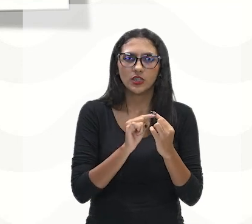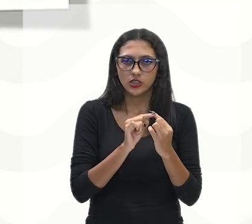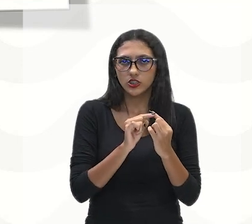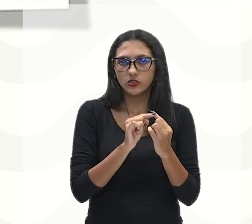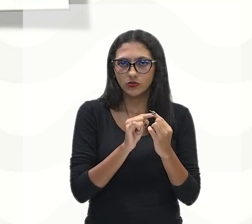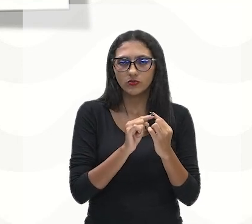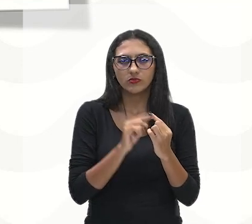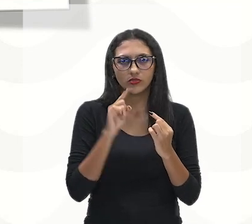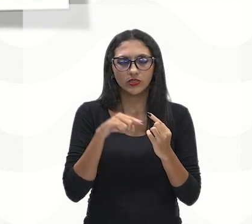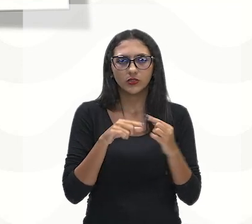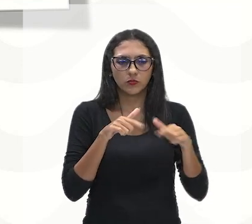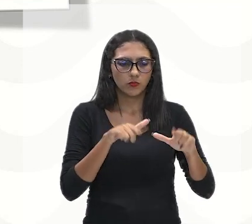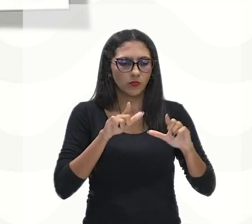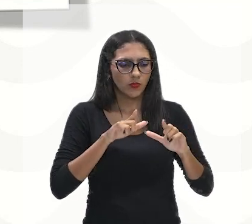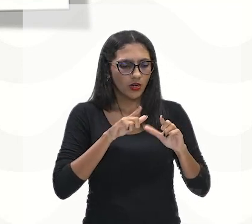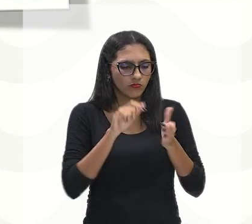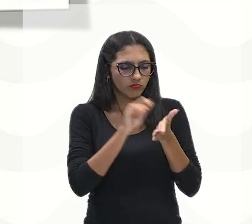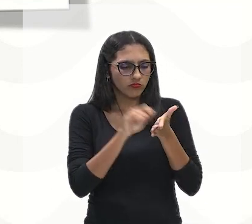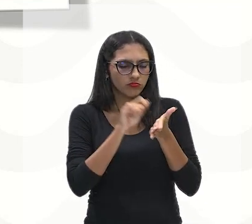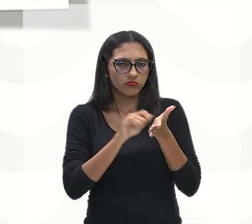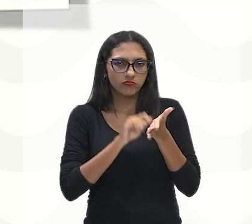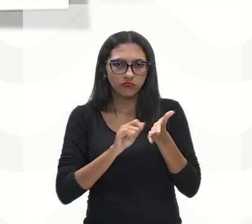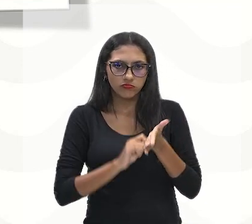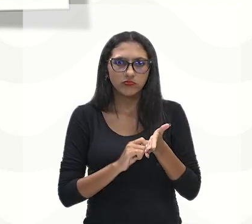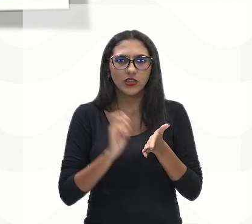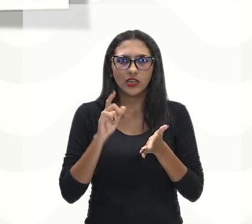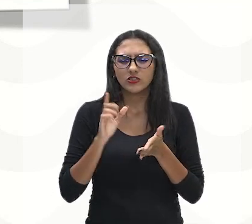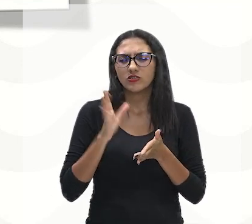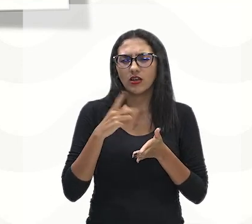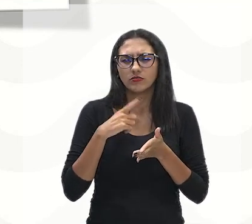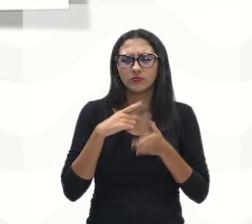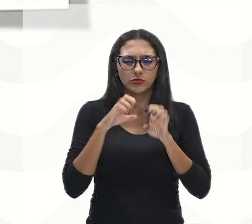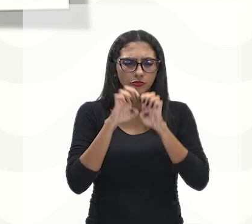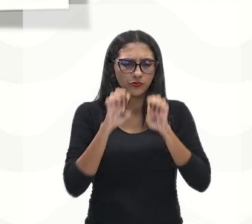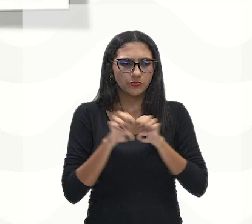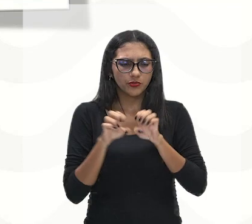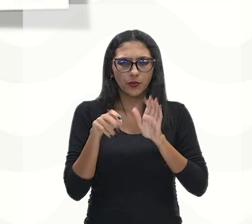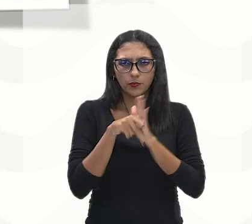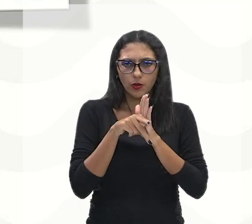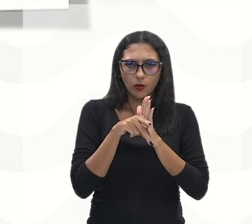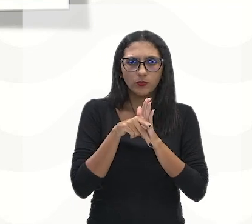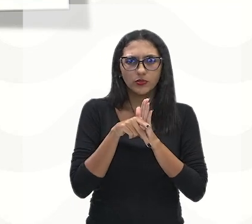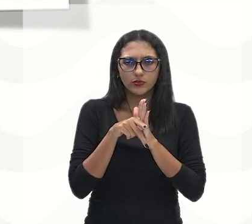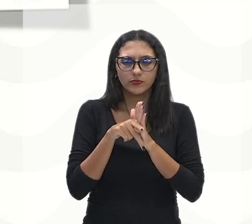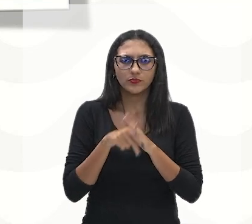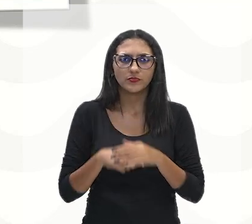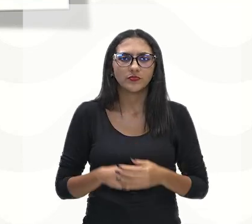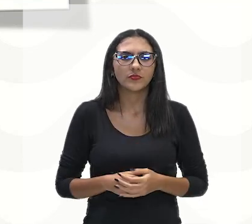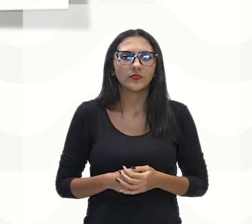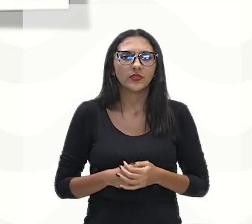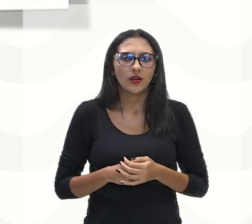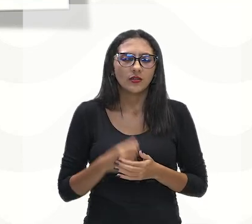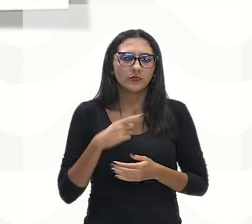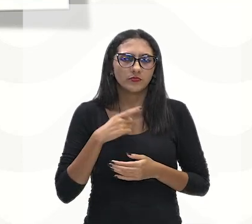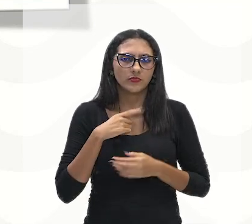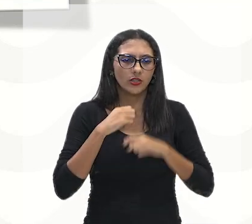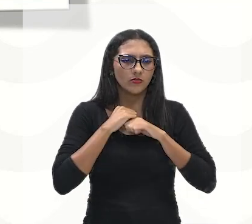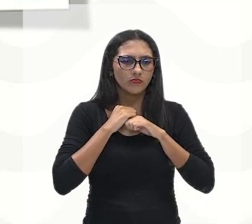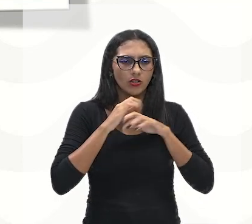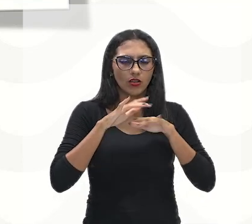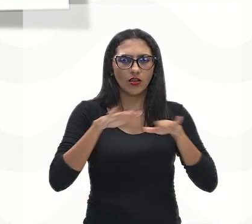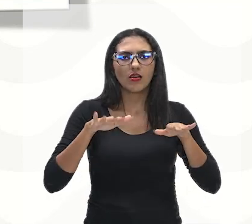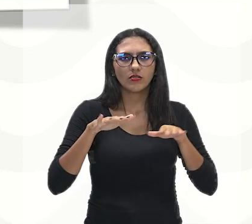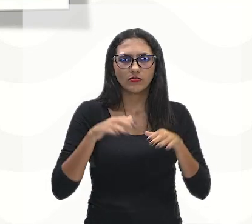a estrutura já própria para ser divulgado, né? Então, vamos